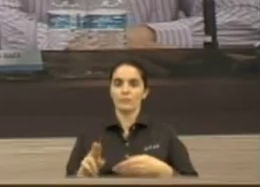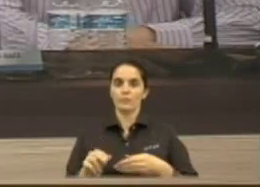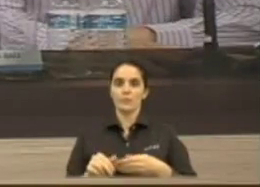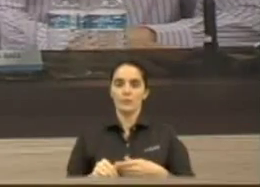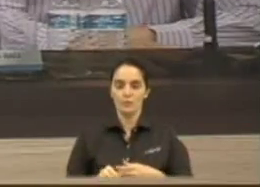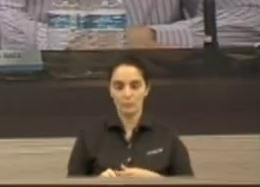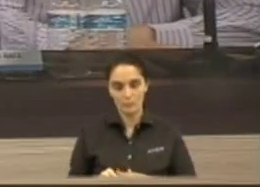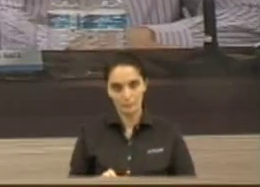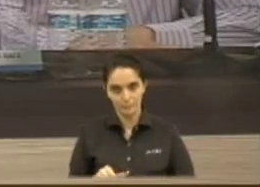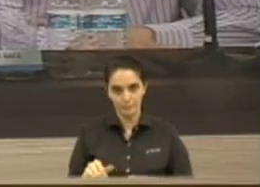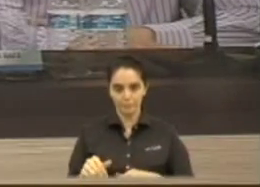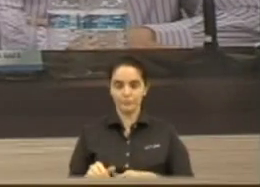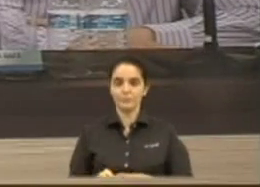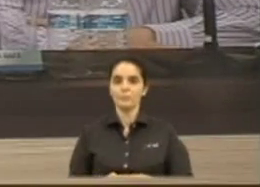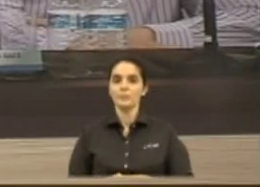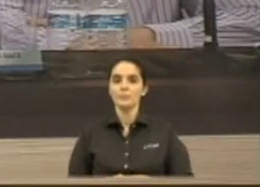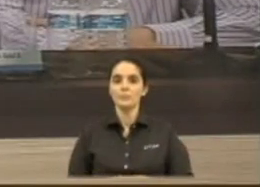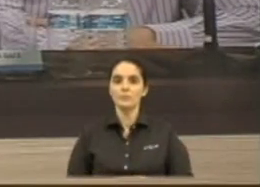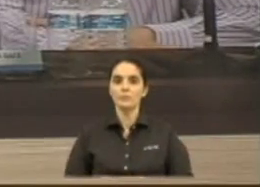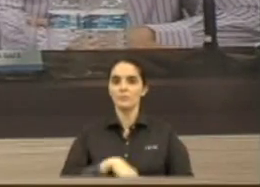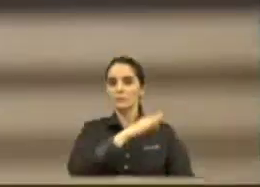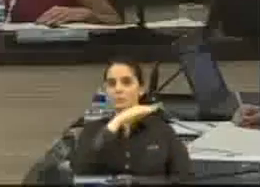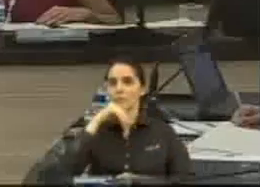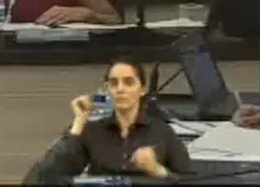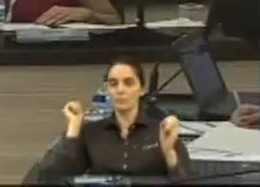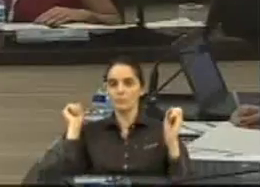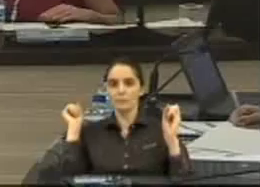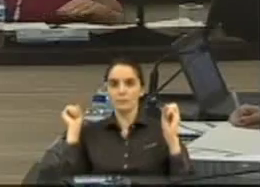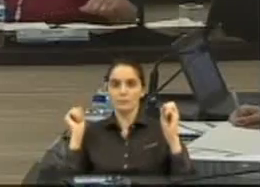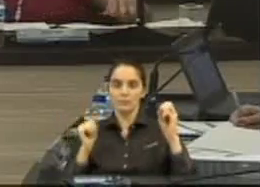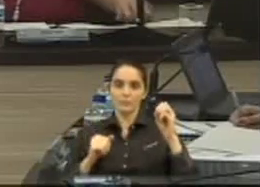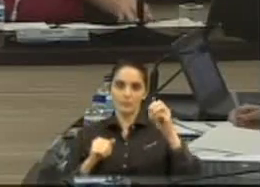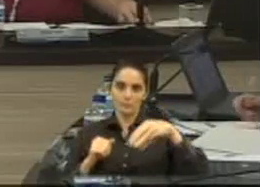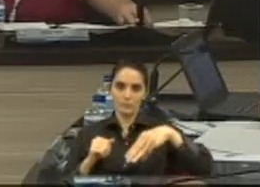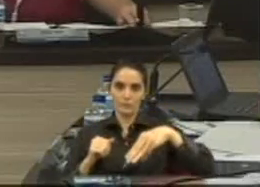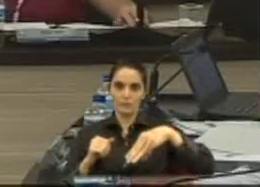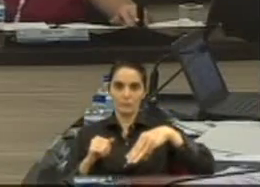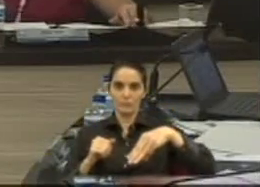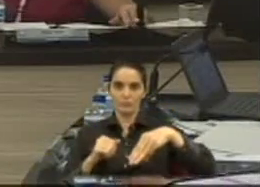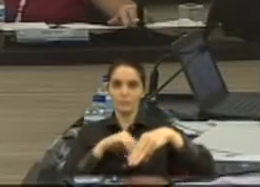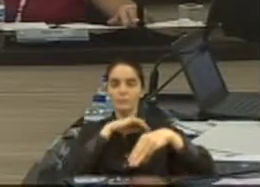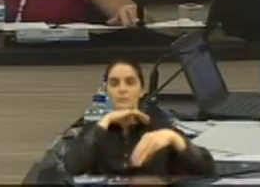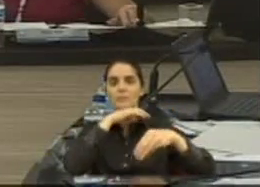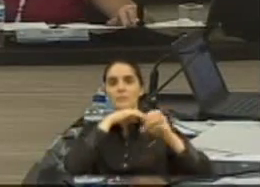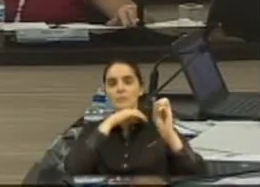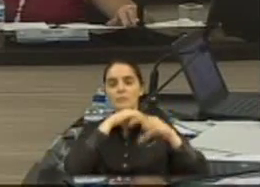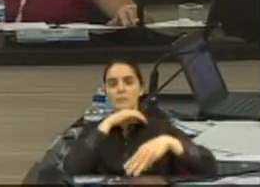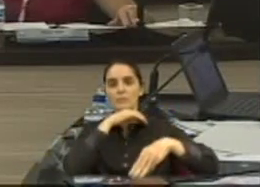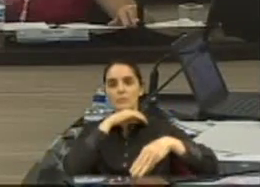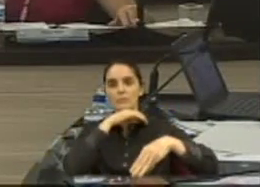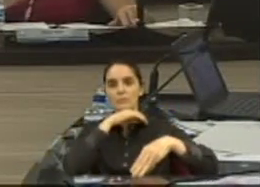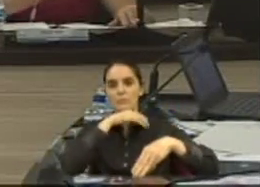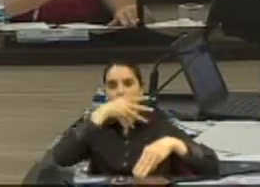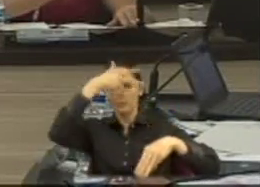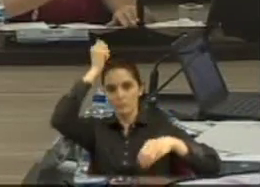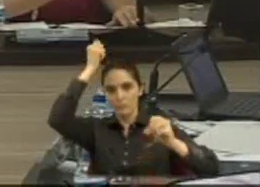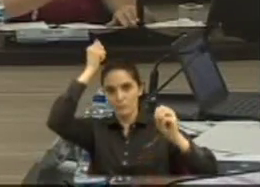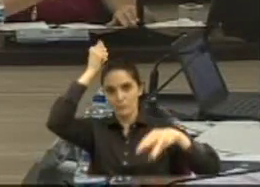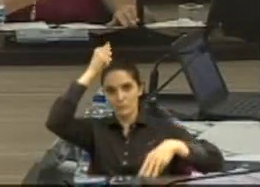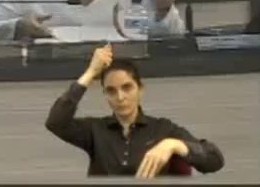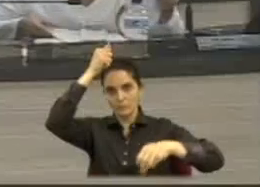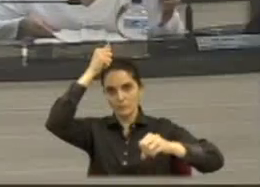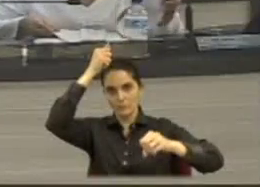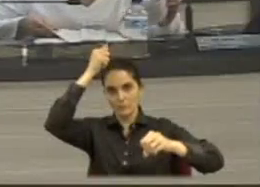nominal. Ao primeiro secretário. Aloísio Marinho de Andrade. Sim. André Henrique da Silva. Sim. Toninho Franco.